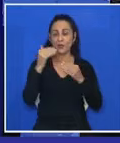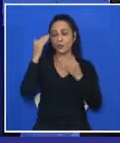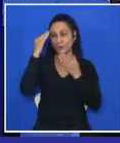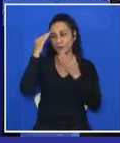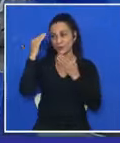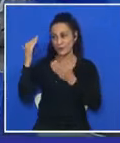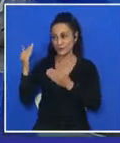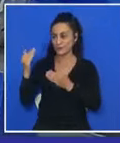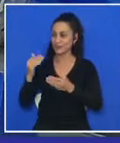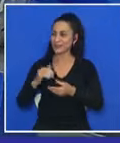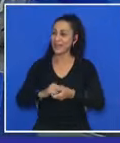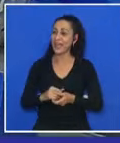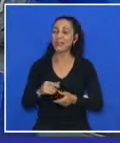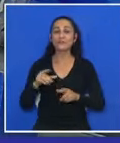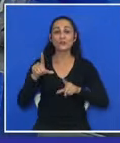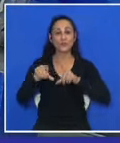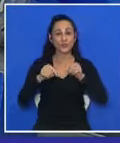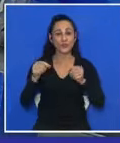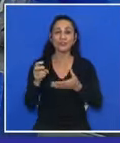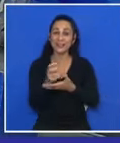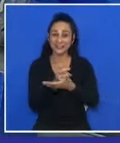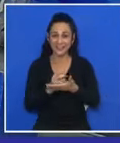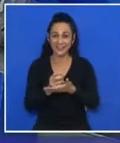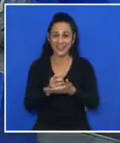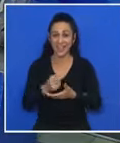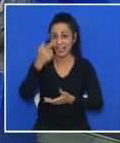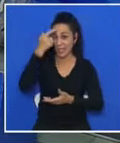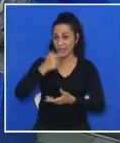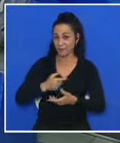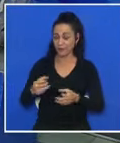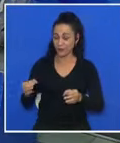Muito bem, muito obrigada. Esse foi o sorteio